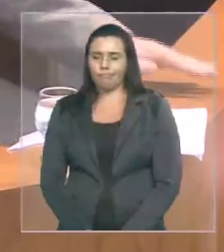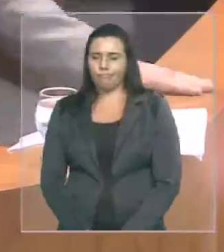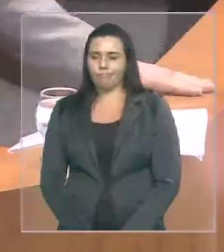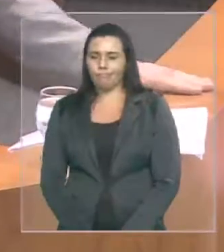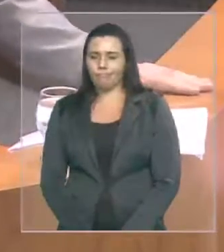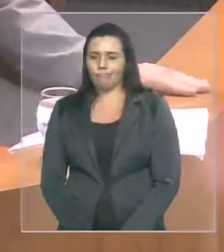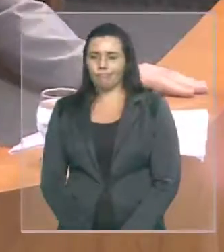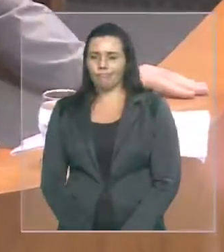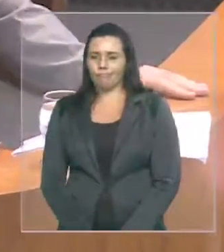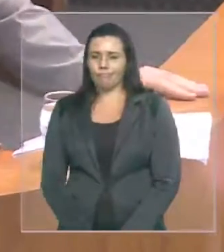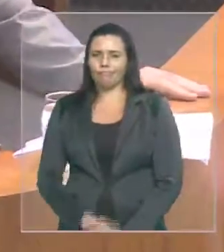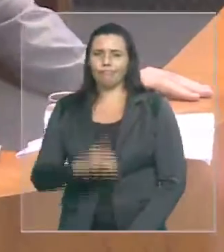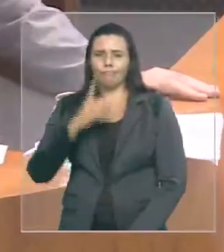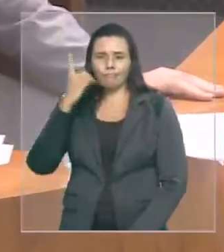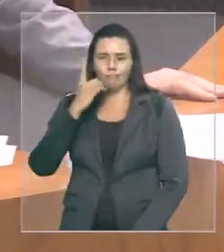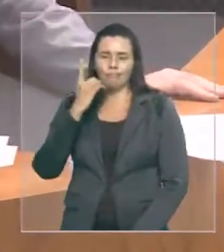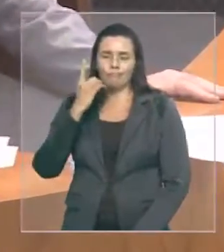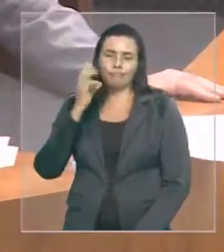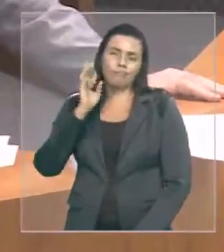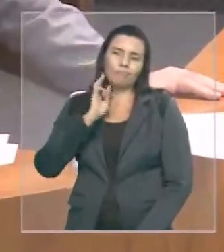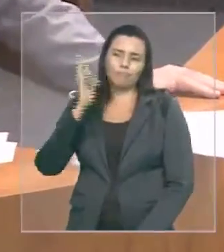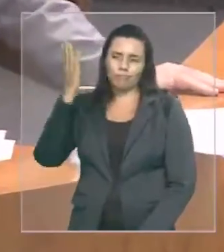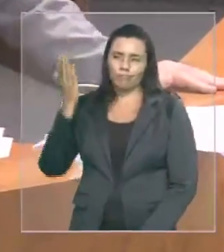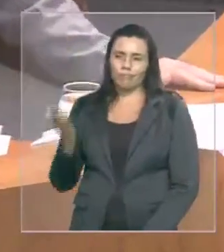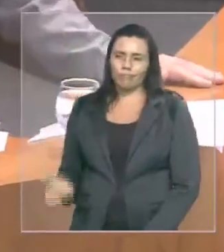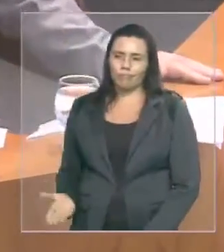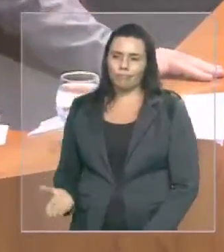nobre deputado Wellington,